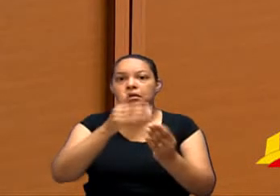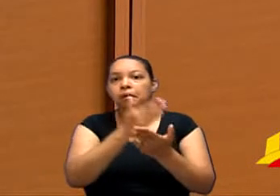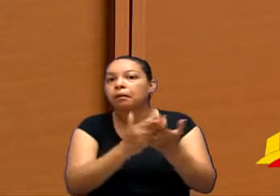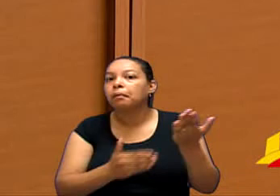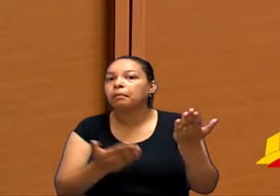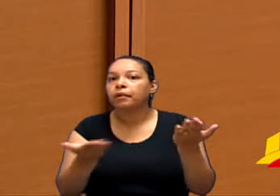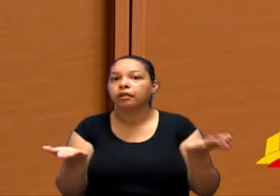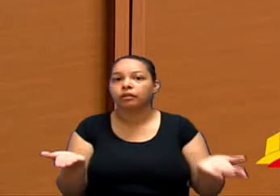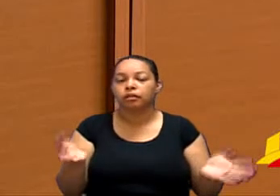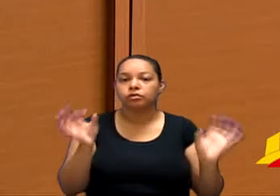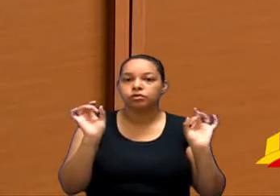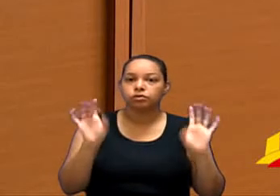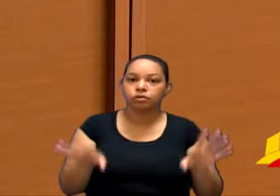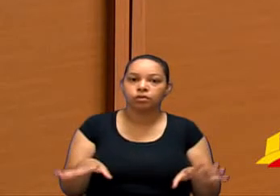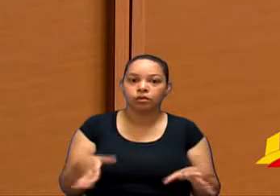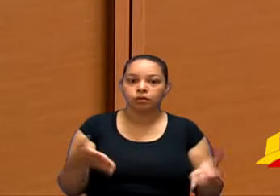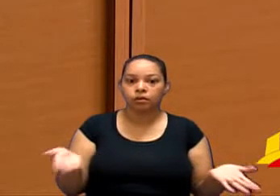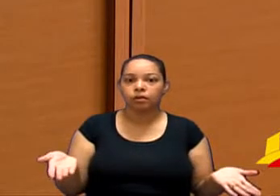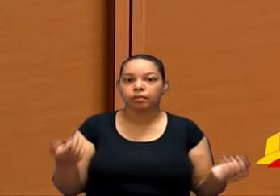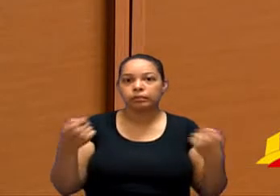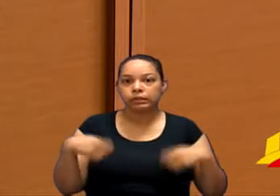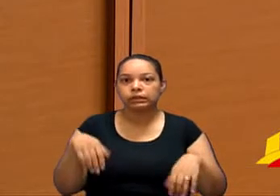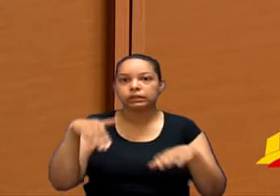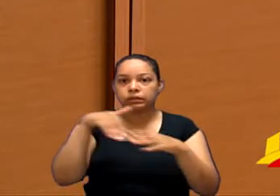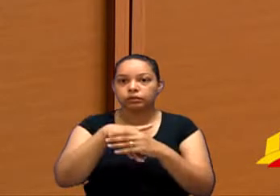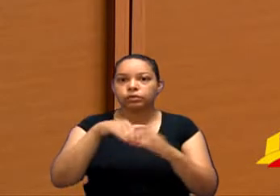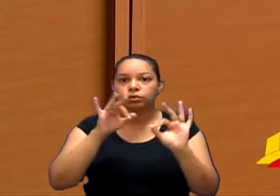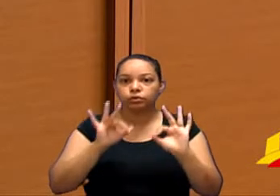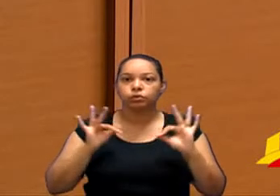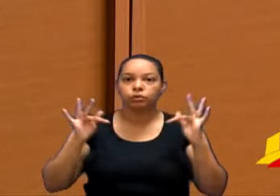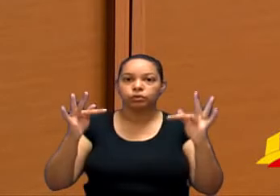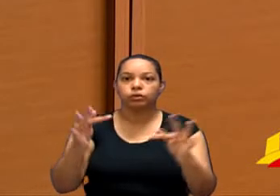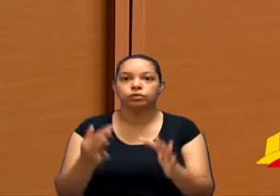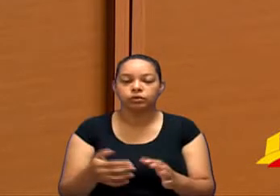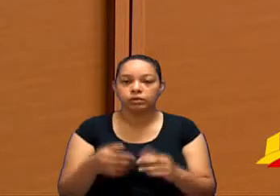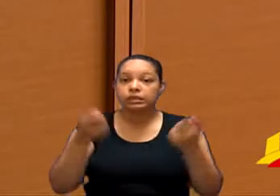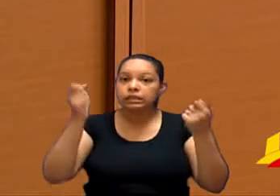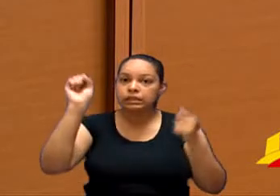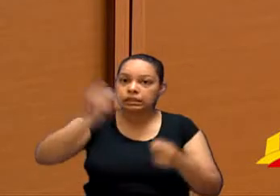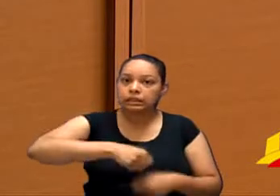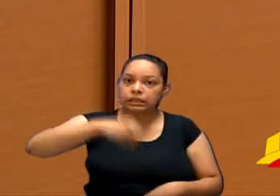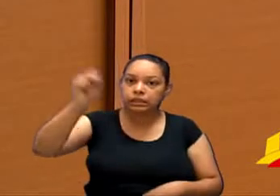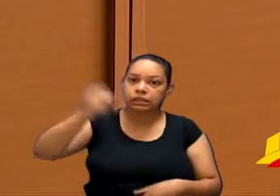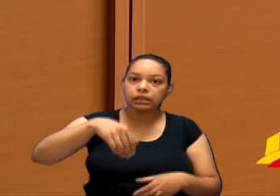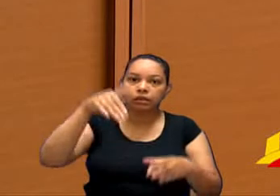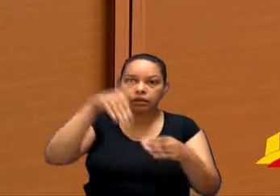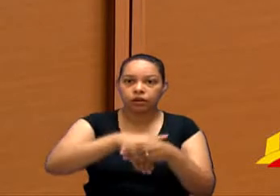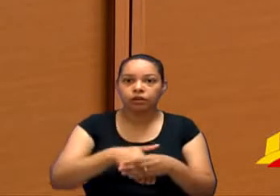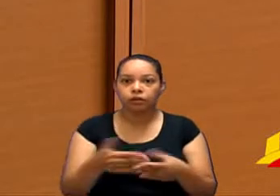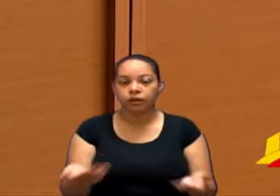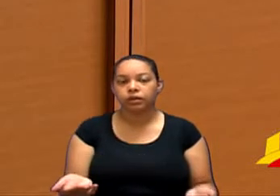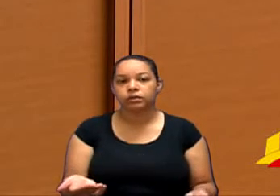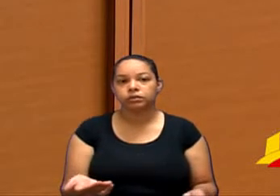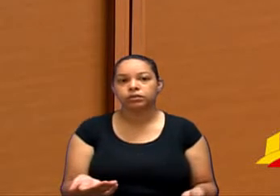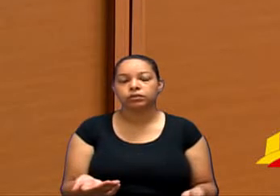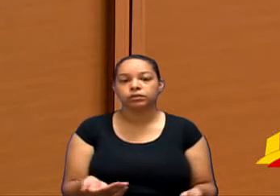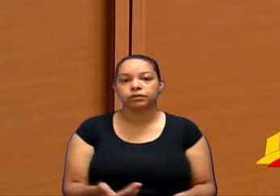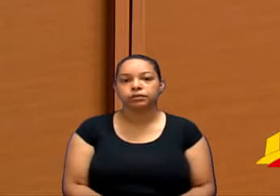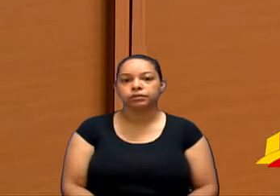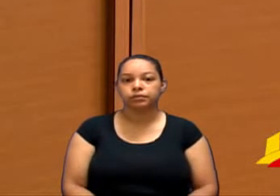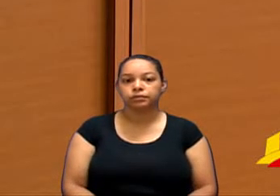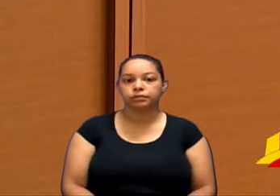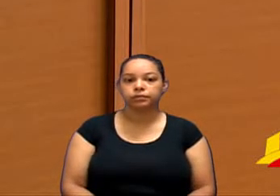de concordância da casa inclusive da autora da do projeto de lei então sim ao vetores e